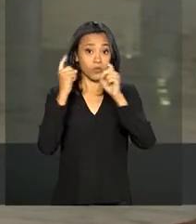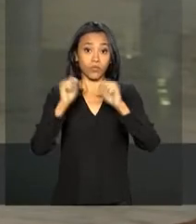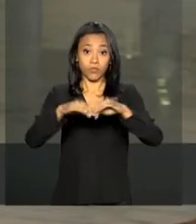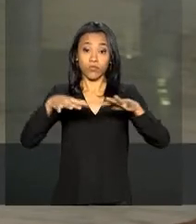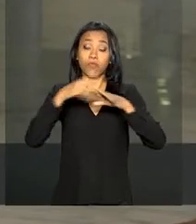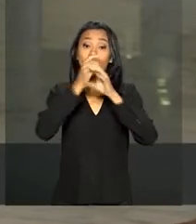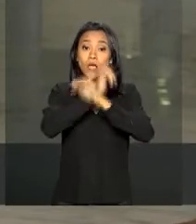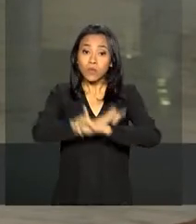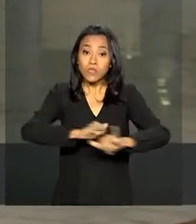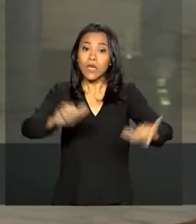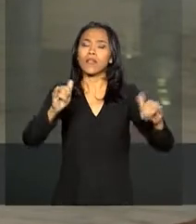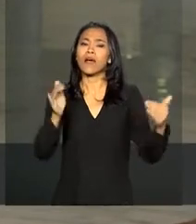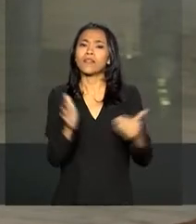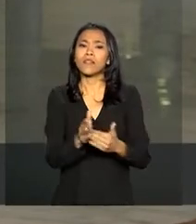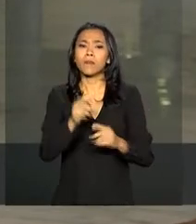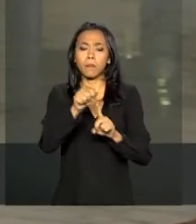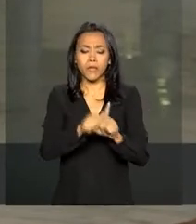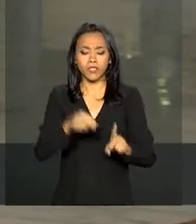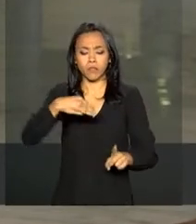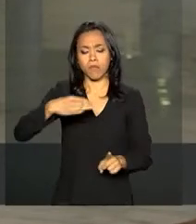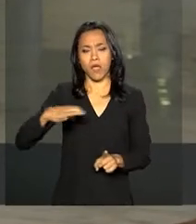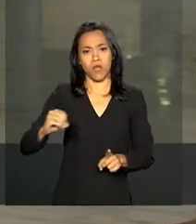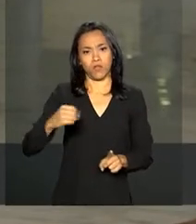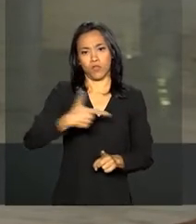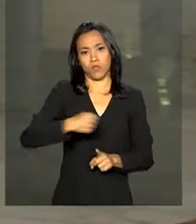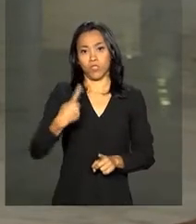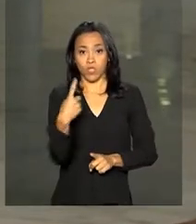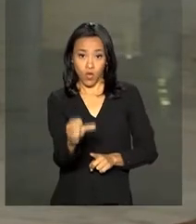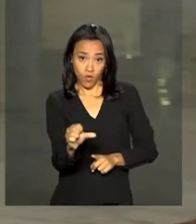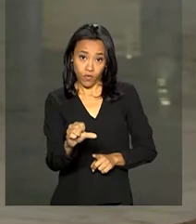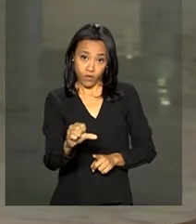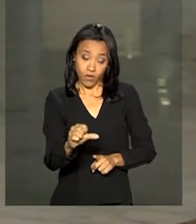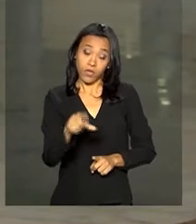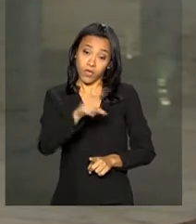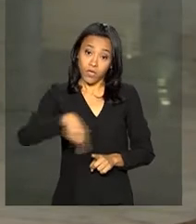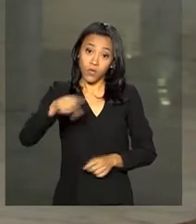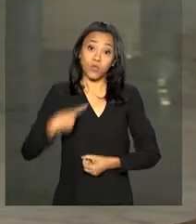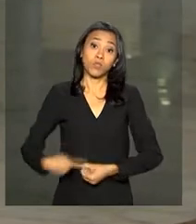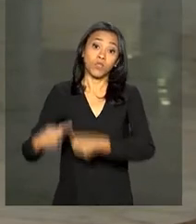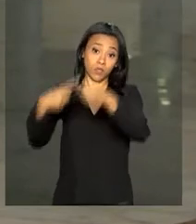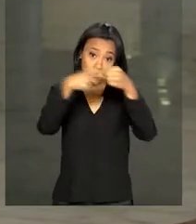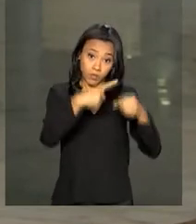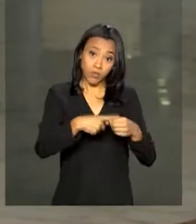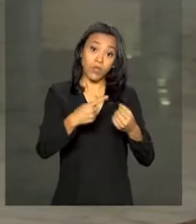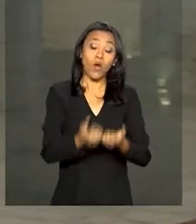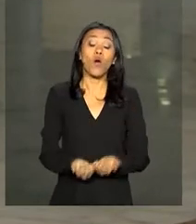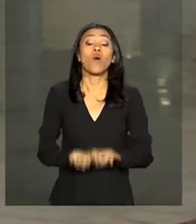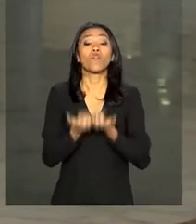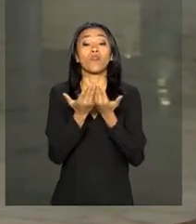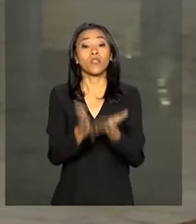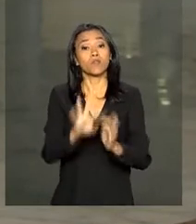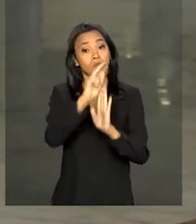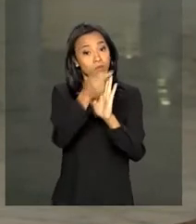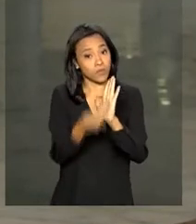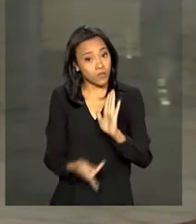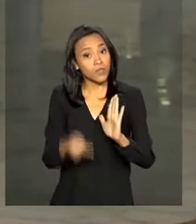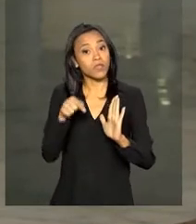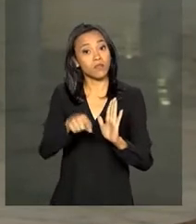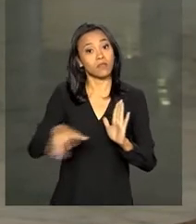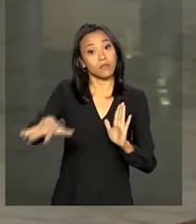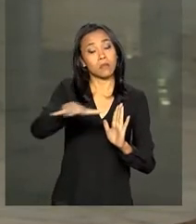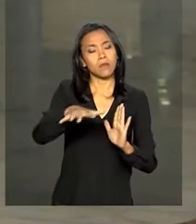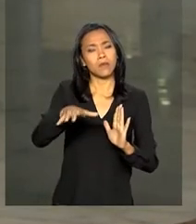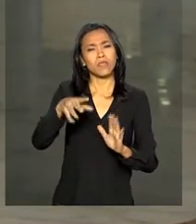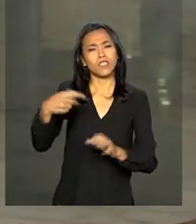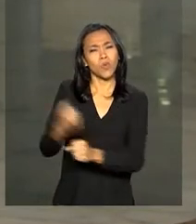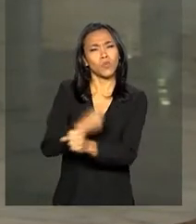de 2019 do prazo para que municípios apresentem o fdr projetos de obras paralisadas na área da educação